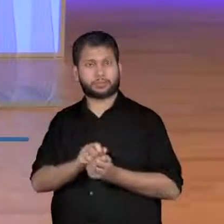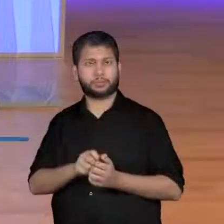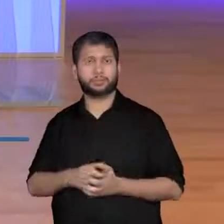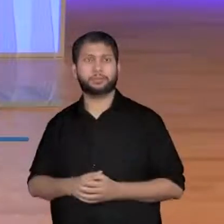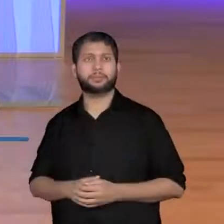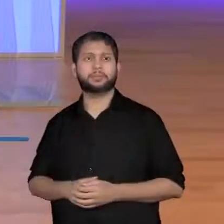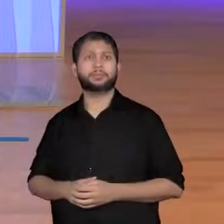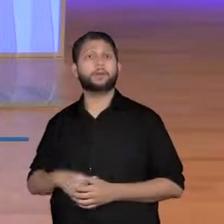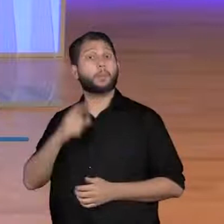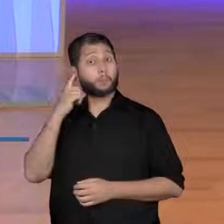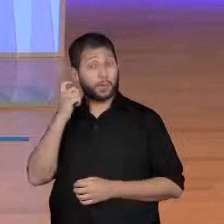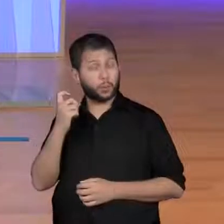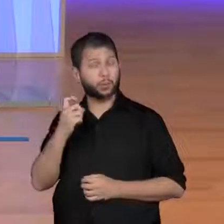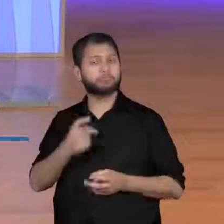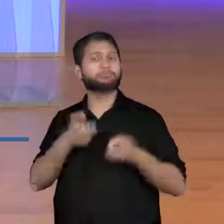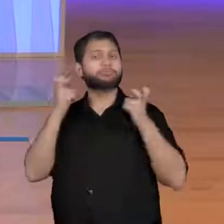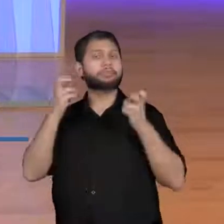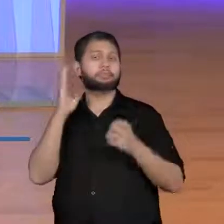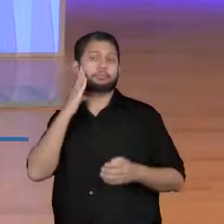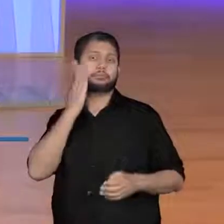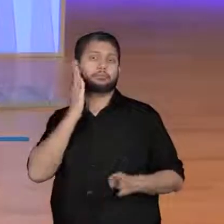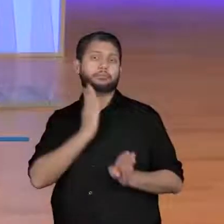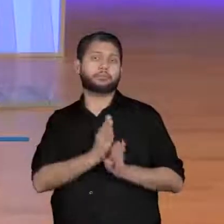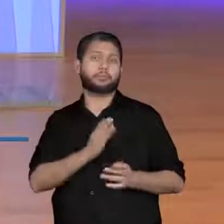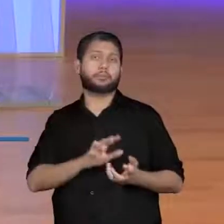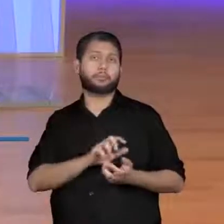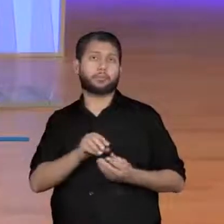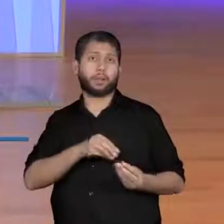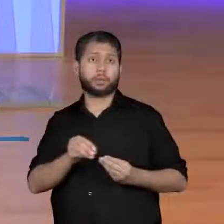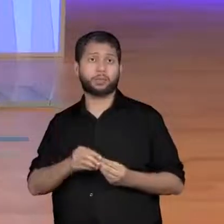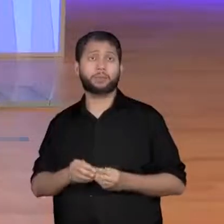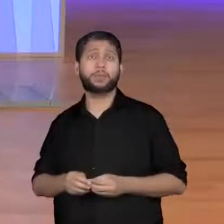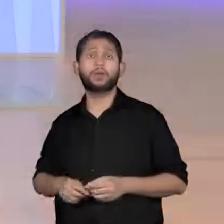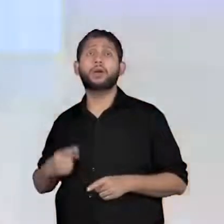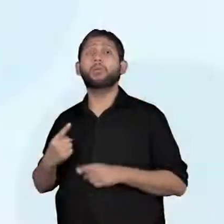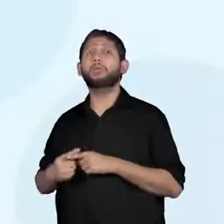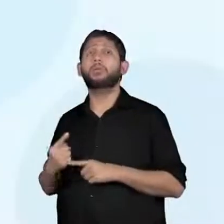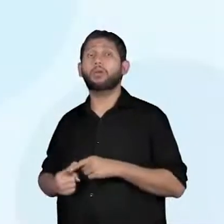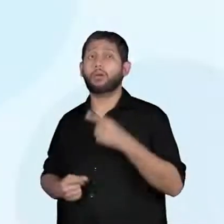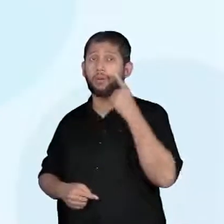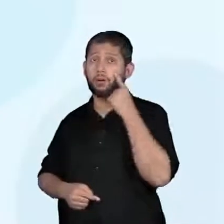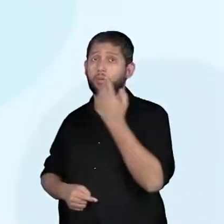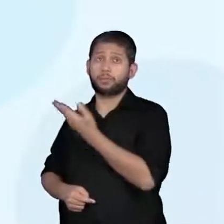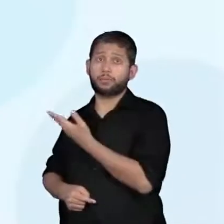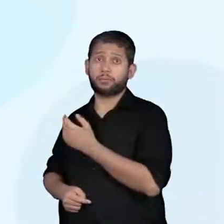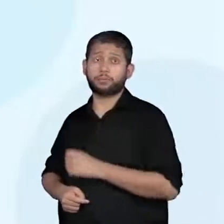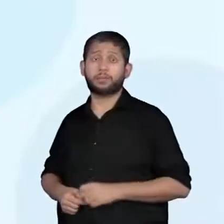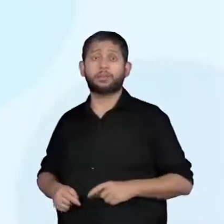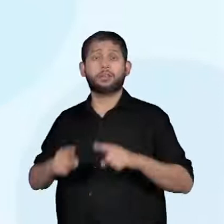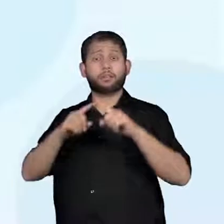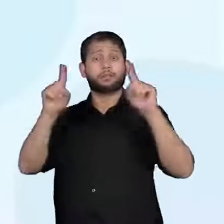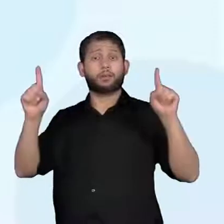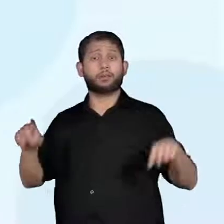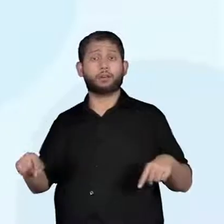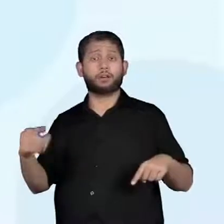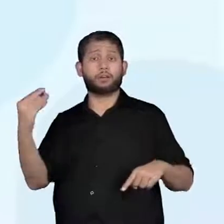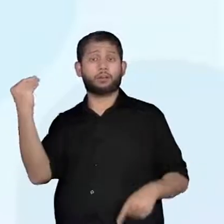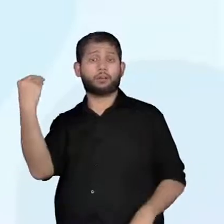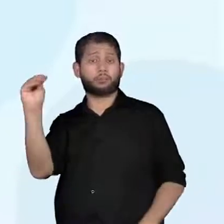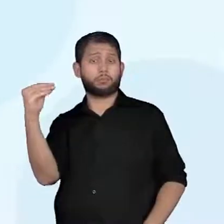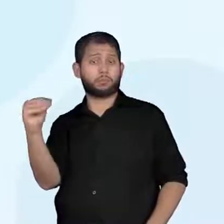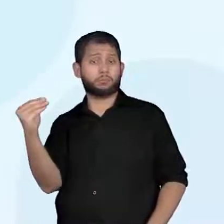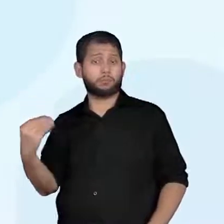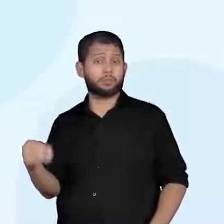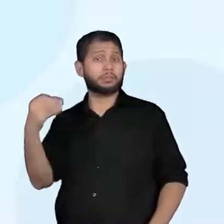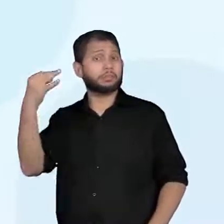Então, um barulhinho aí peculiar. Por que que eu voltei aqui um pouquinho? Porque, olha, eu preparei uma tabela que nós vamos